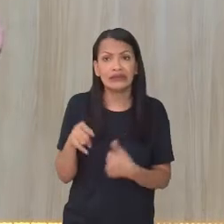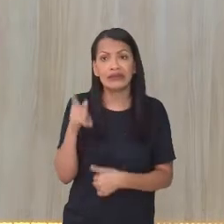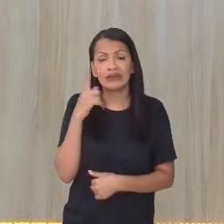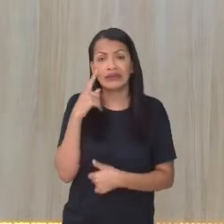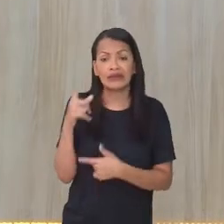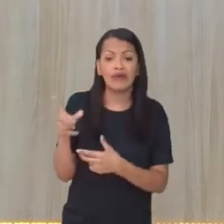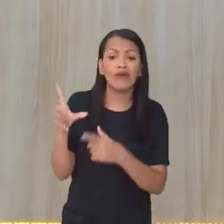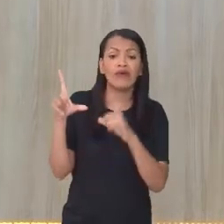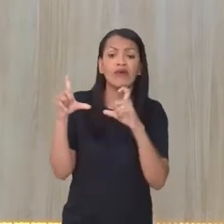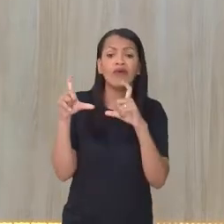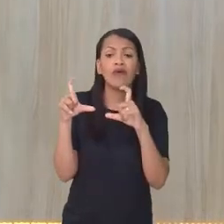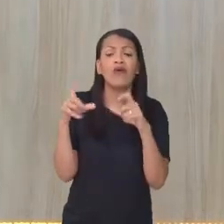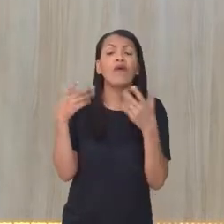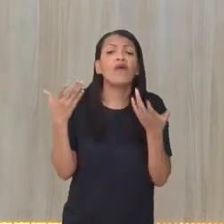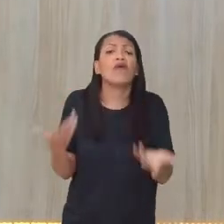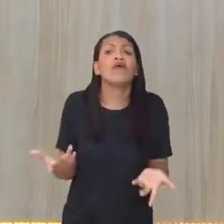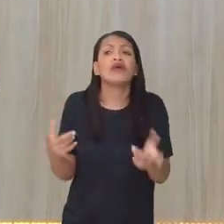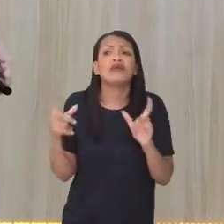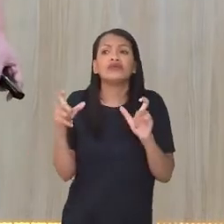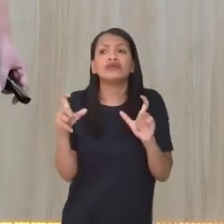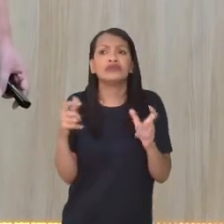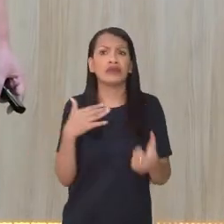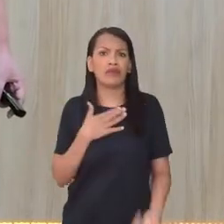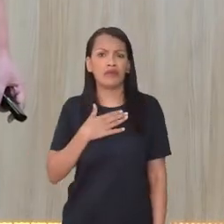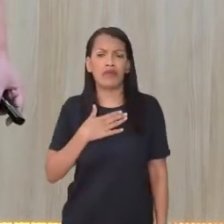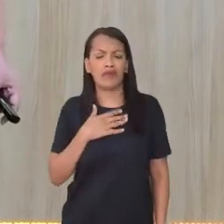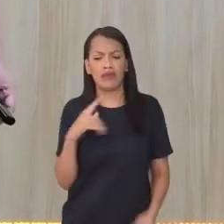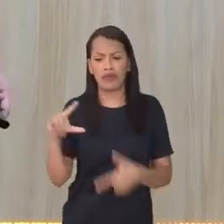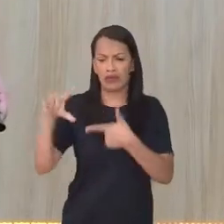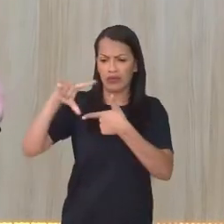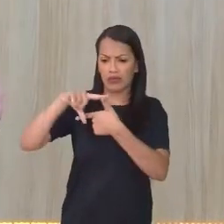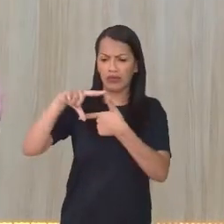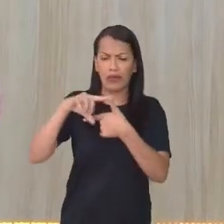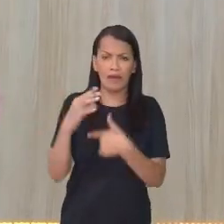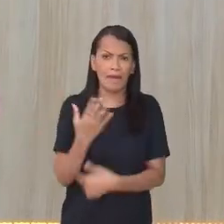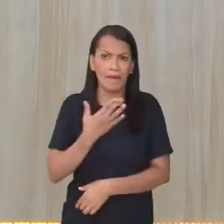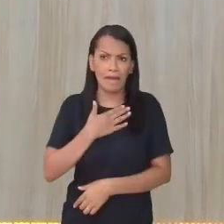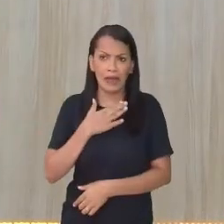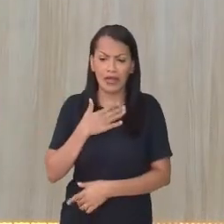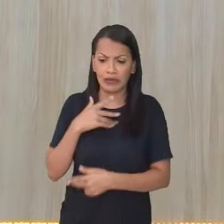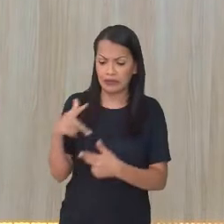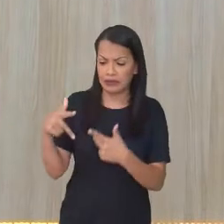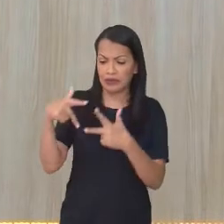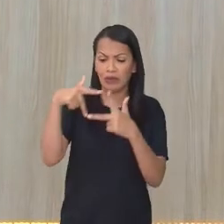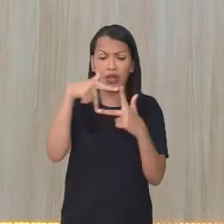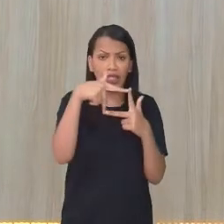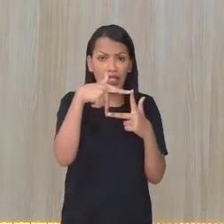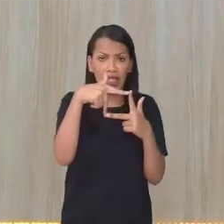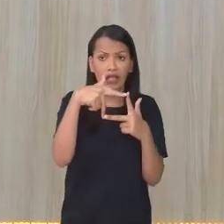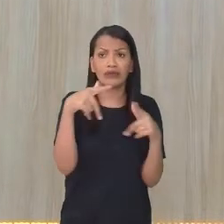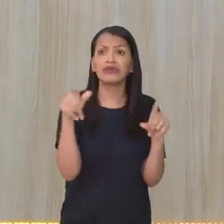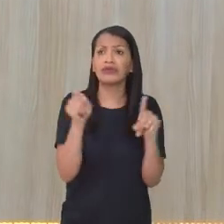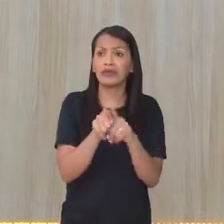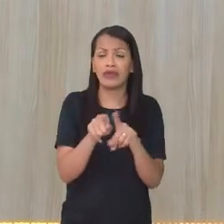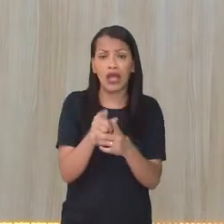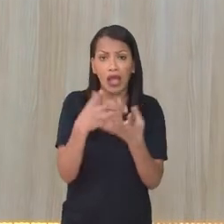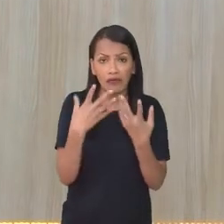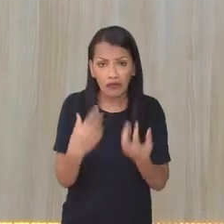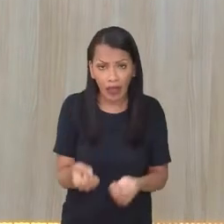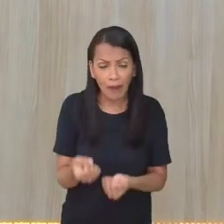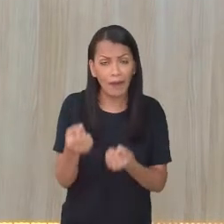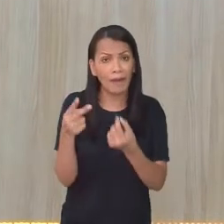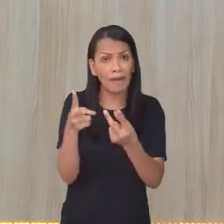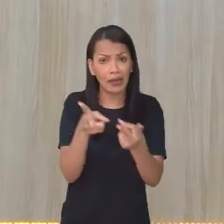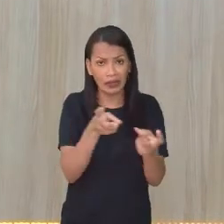fotografia aqui, onde é que está não só os meus retângulos, mas os meus quadriláteros, né? Bora perceber